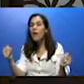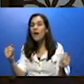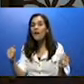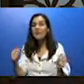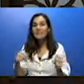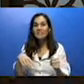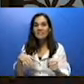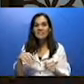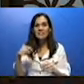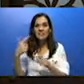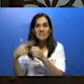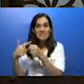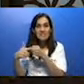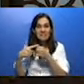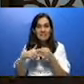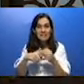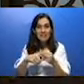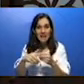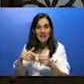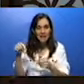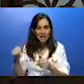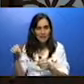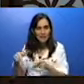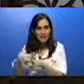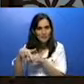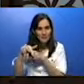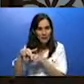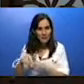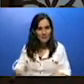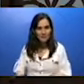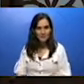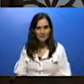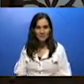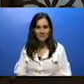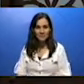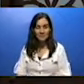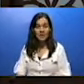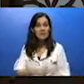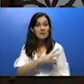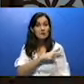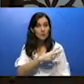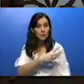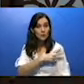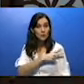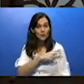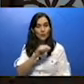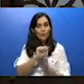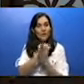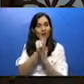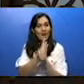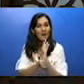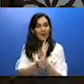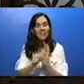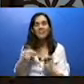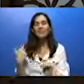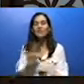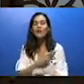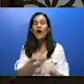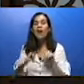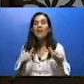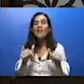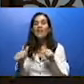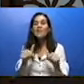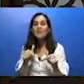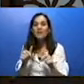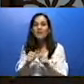do aniversário da nossa cidade vamos lá essa aula do 2º ano atendimento educacional especializado e nós vamos